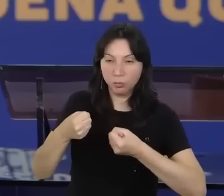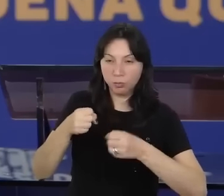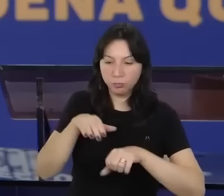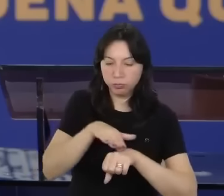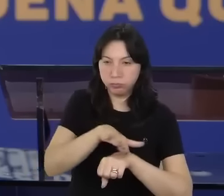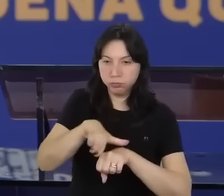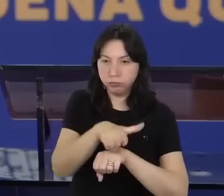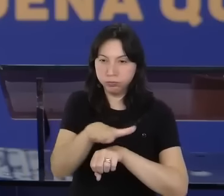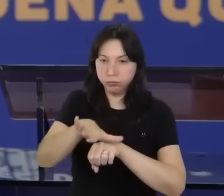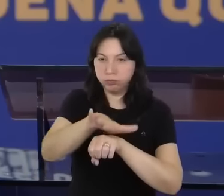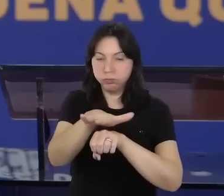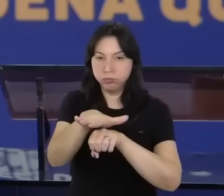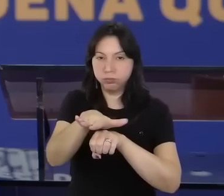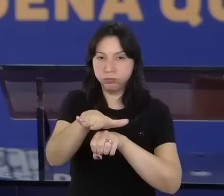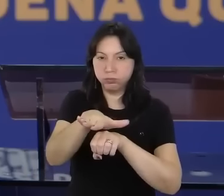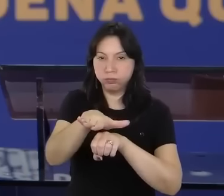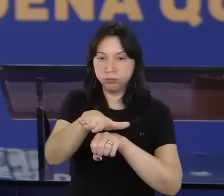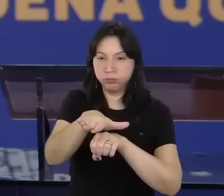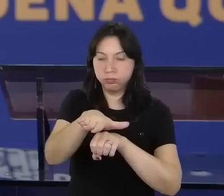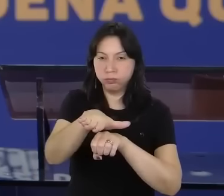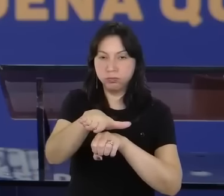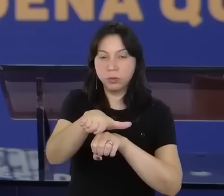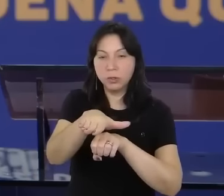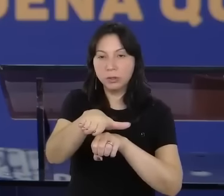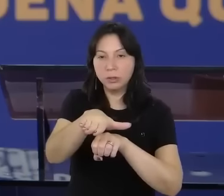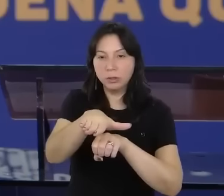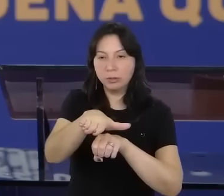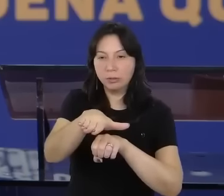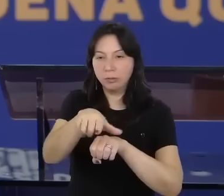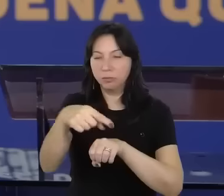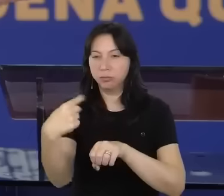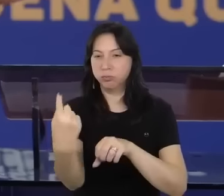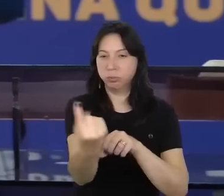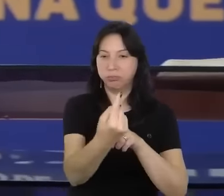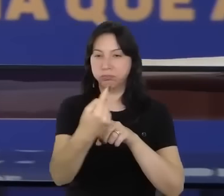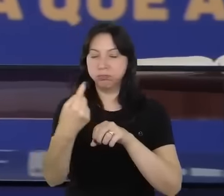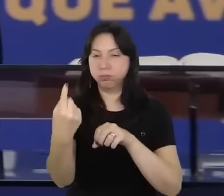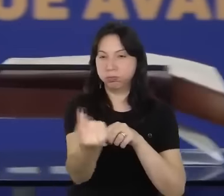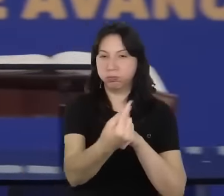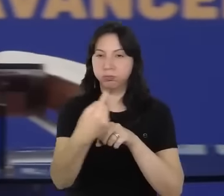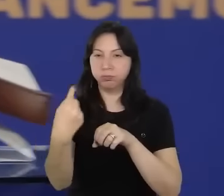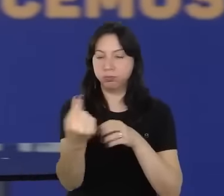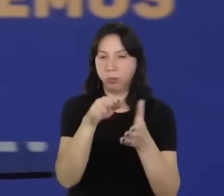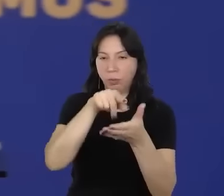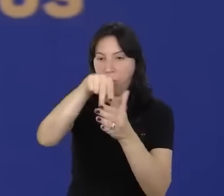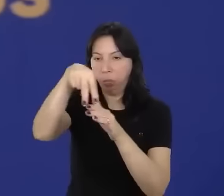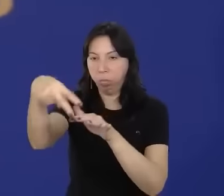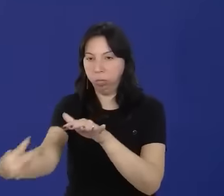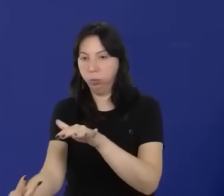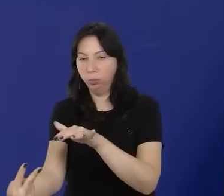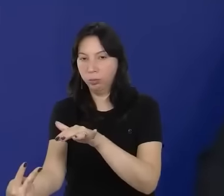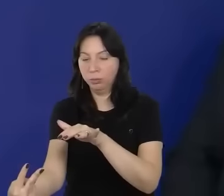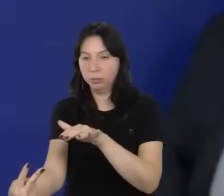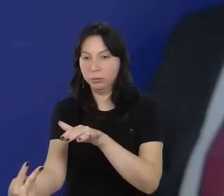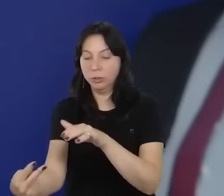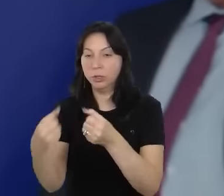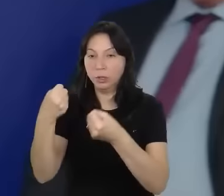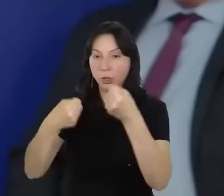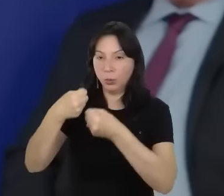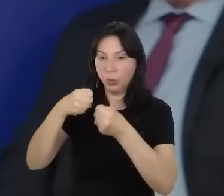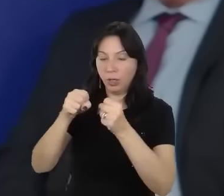e o carro entrou e perdeu por completo o controle e foi rodando no meio da estrada e caiu numa vala e o carro virou um